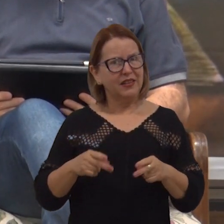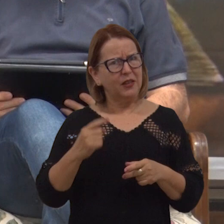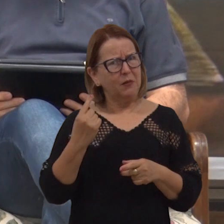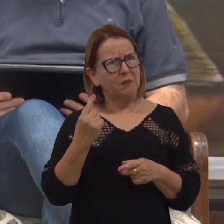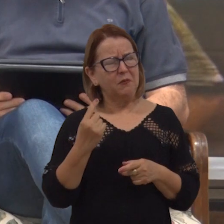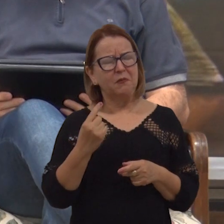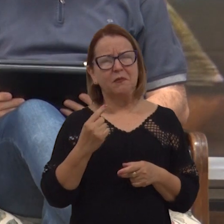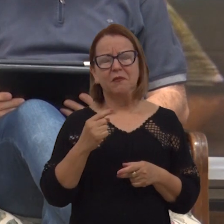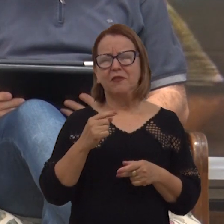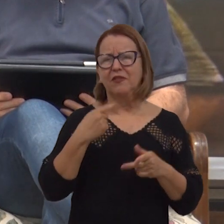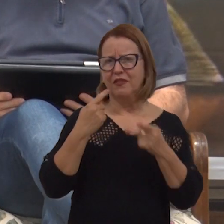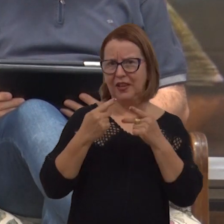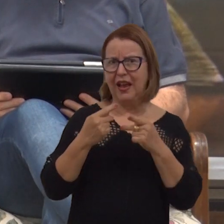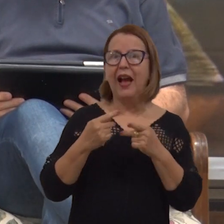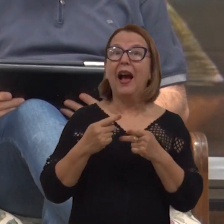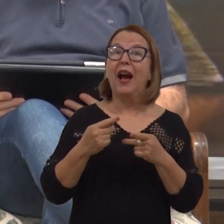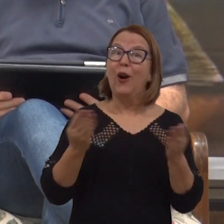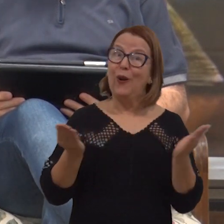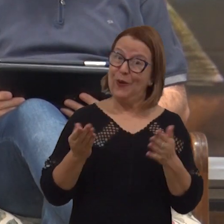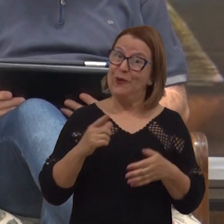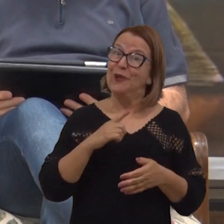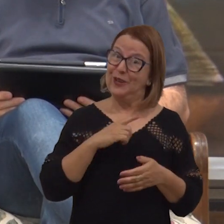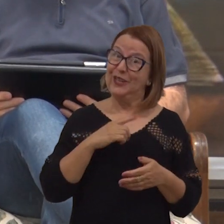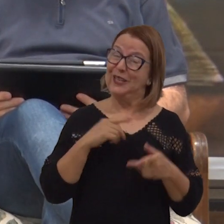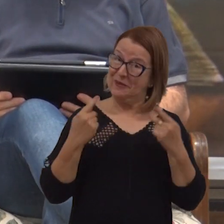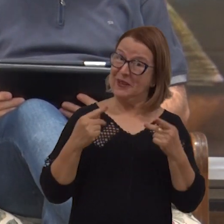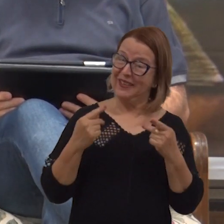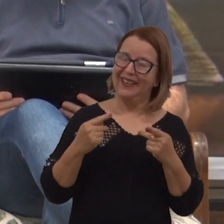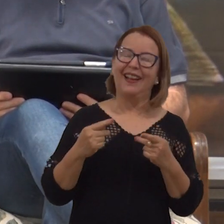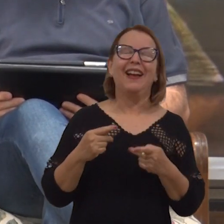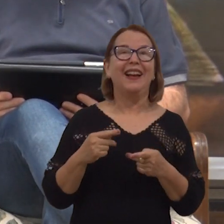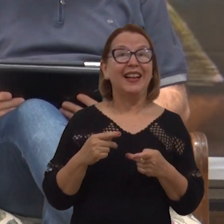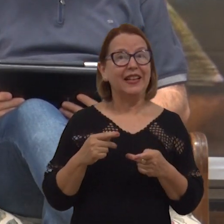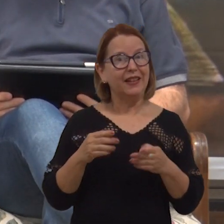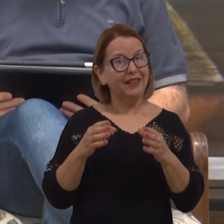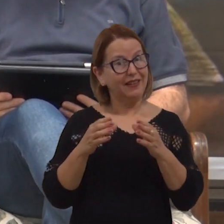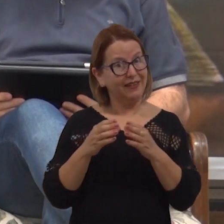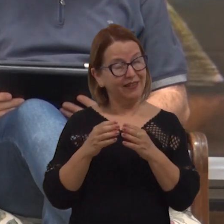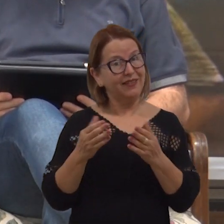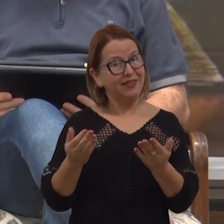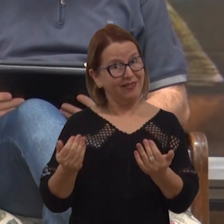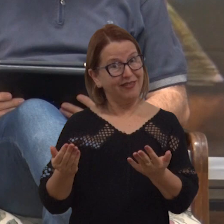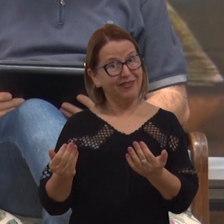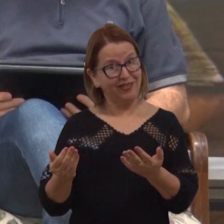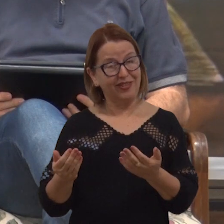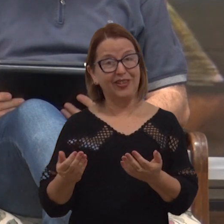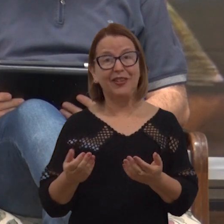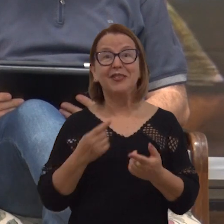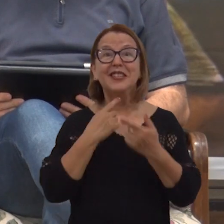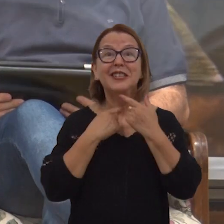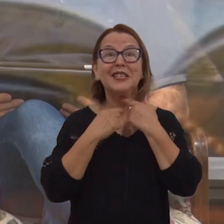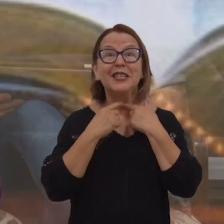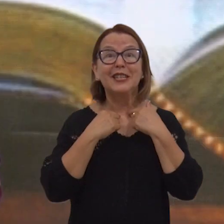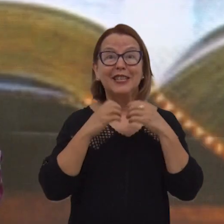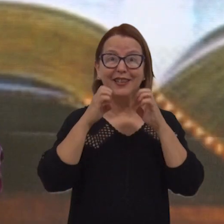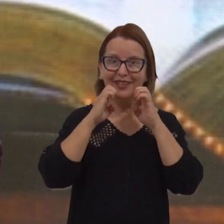e uma moçada nova, meu irmão, Sim. uma moçada nova, assim, com sede da palavra, com sede do